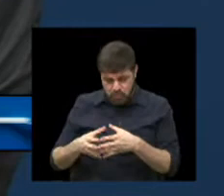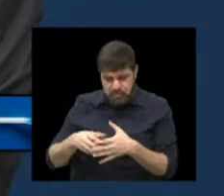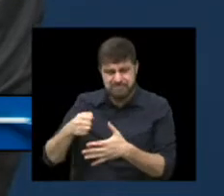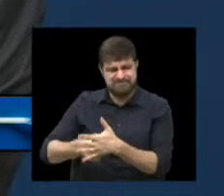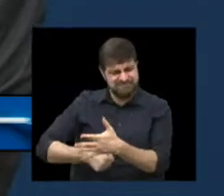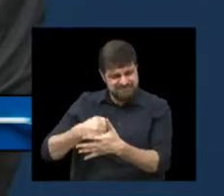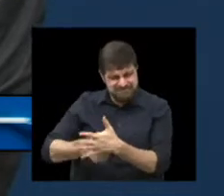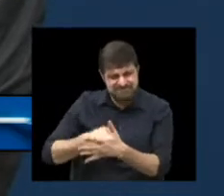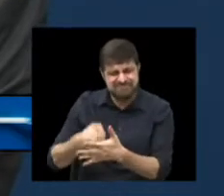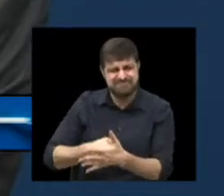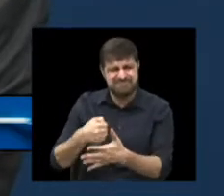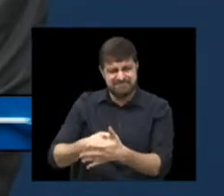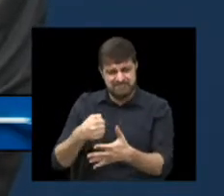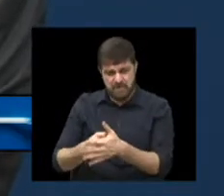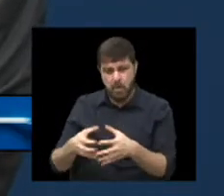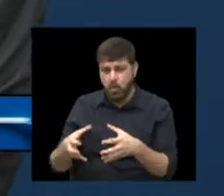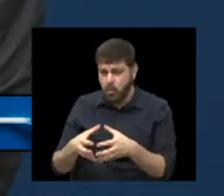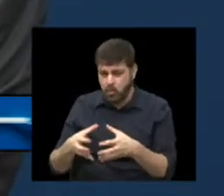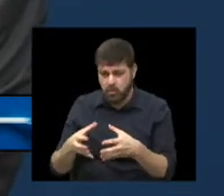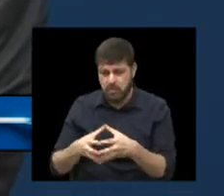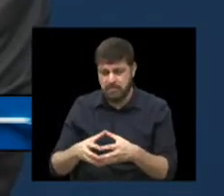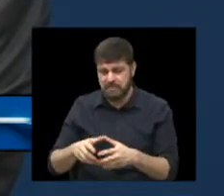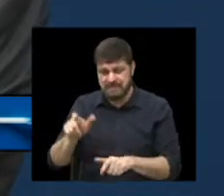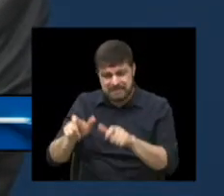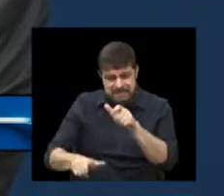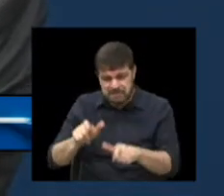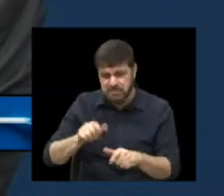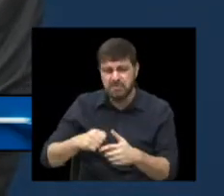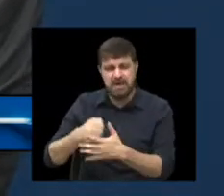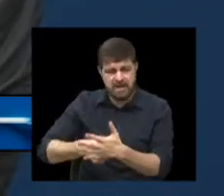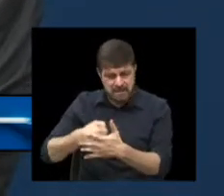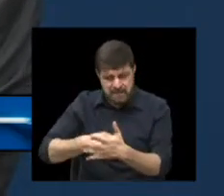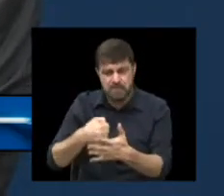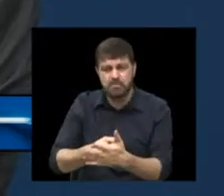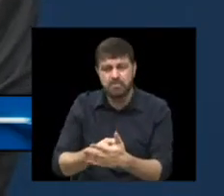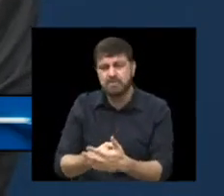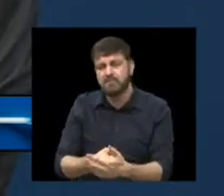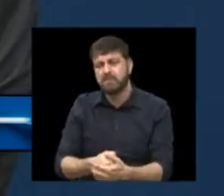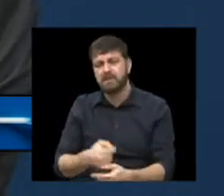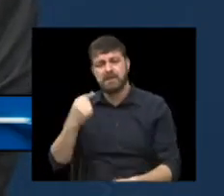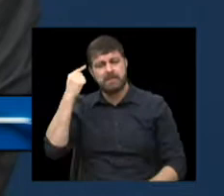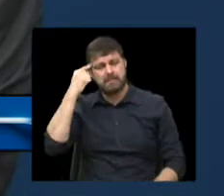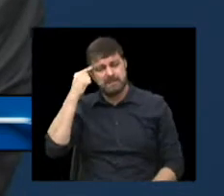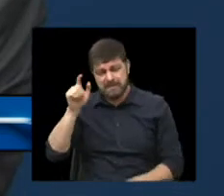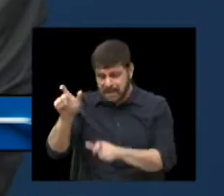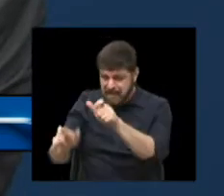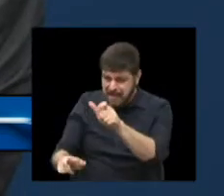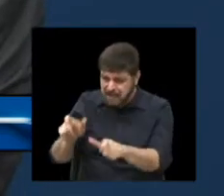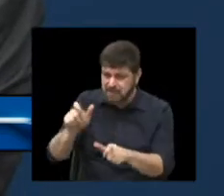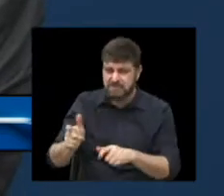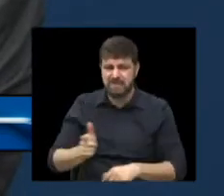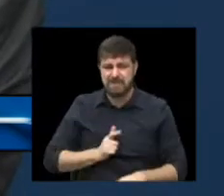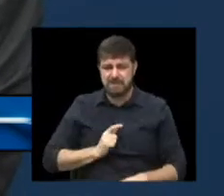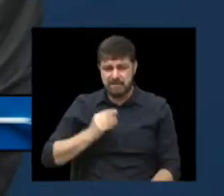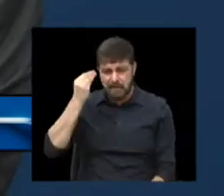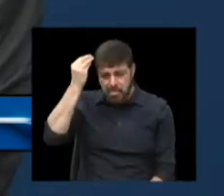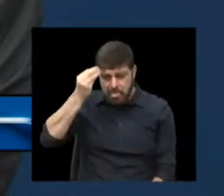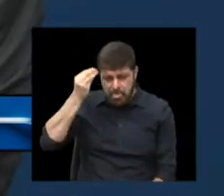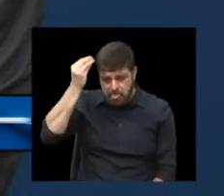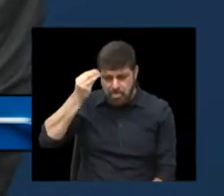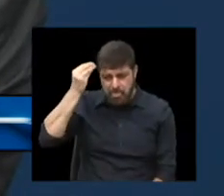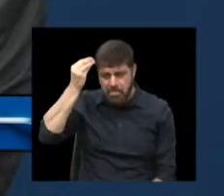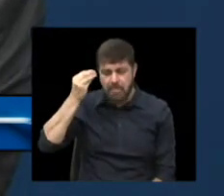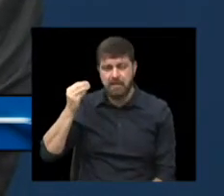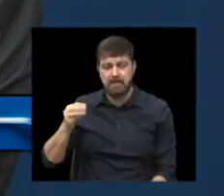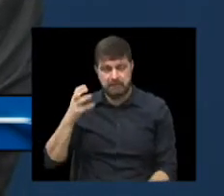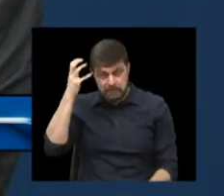pelos militantes da chamada luta antimanicomial, que é a luta que defende, né, que as pessoas que têm algum transtorno na área de saúde